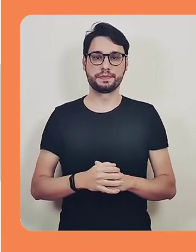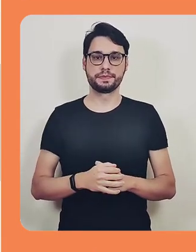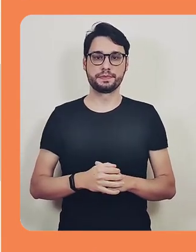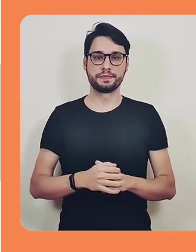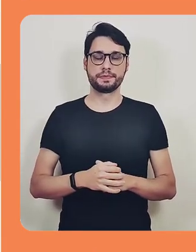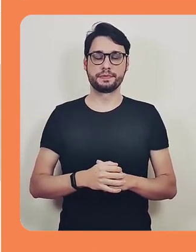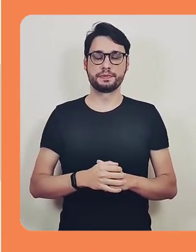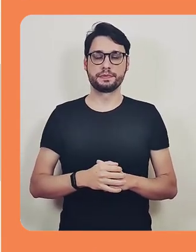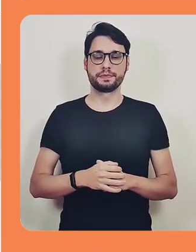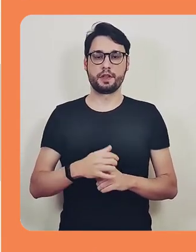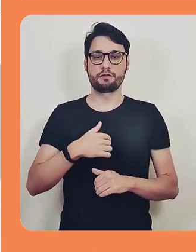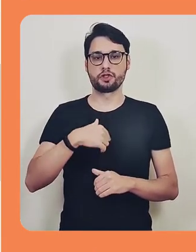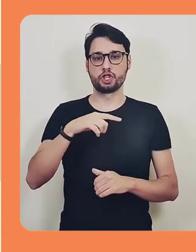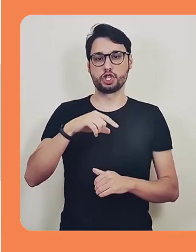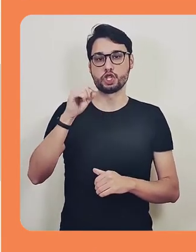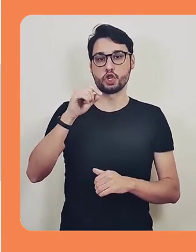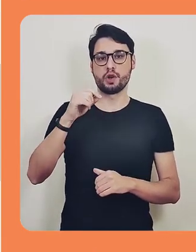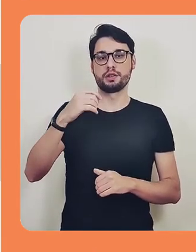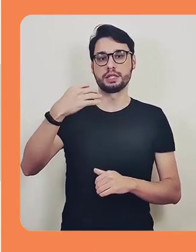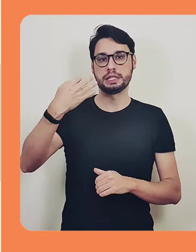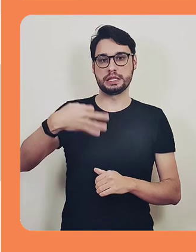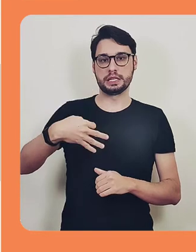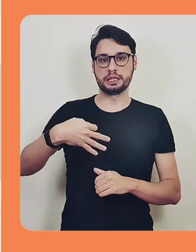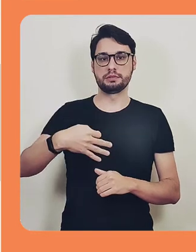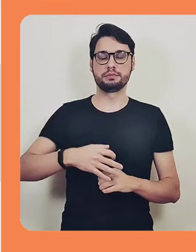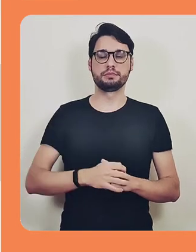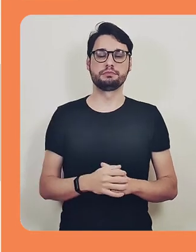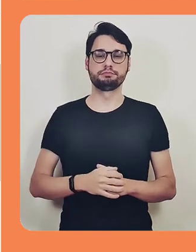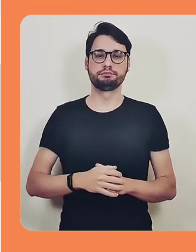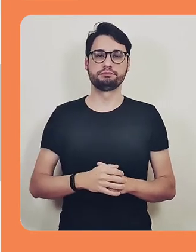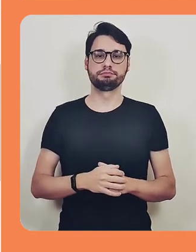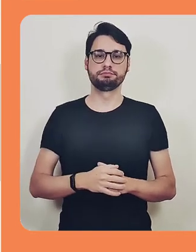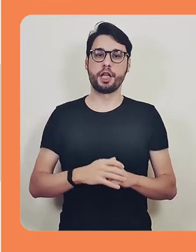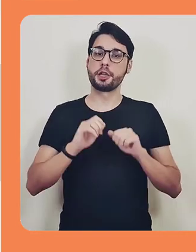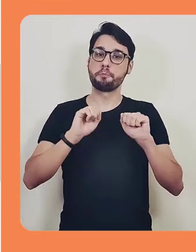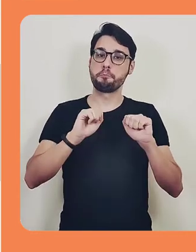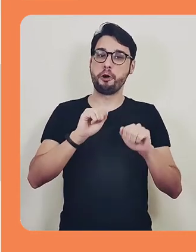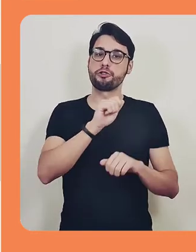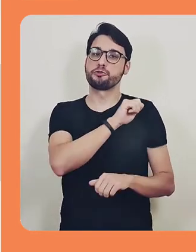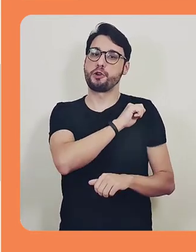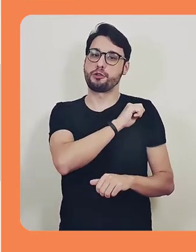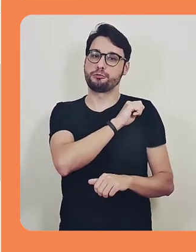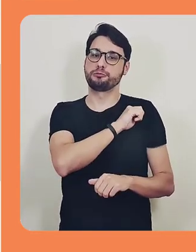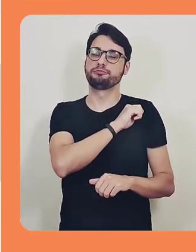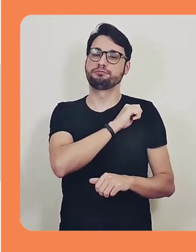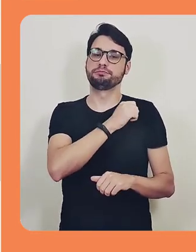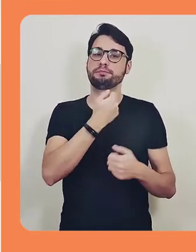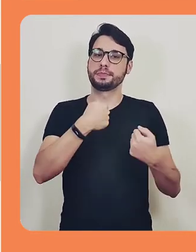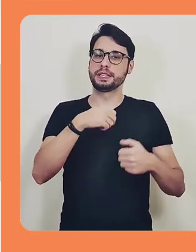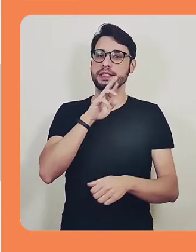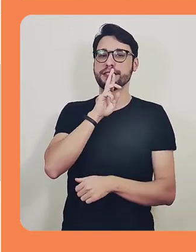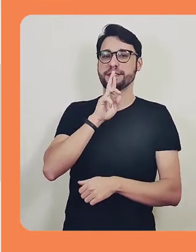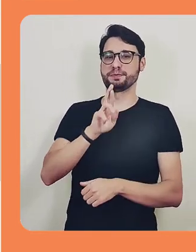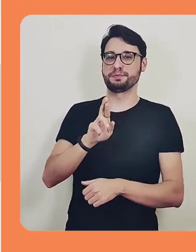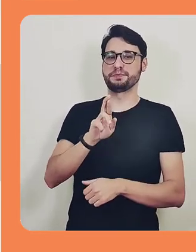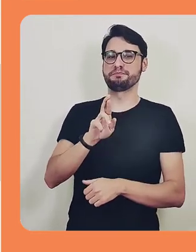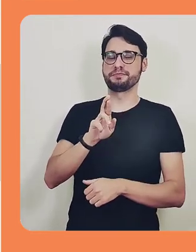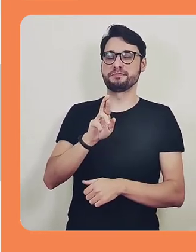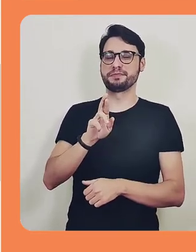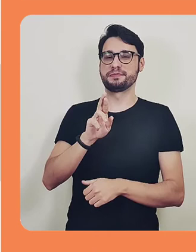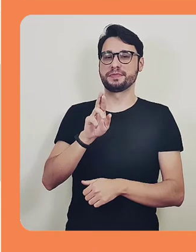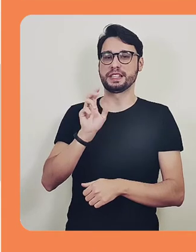afirmativas, né? Sendo que a primeira afirmativa é a correta. Esta é a